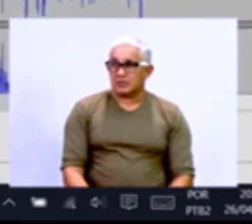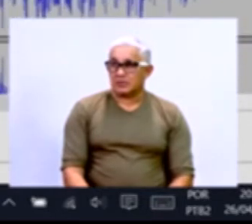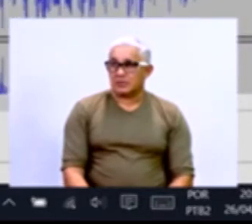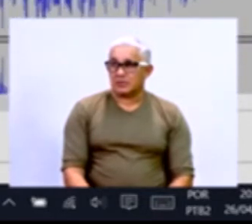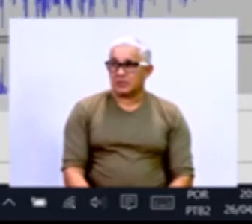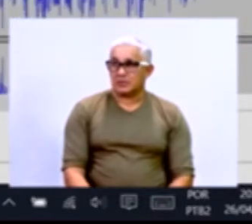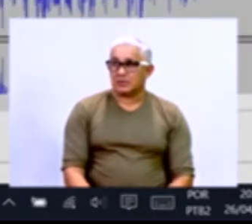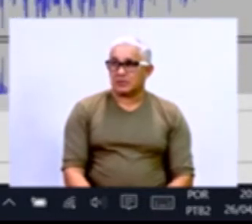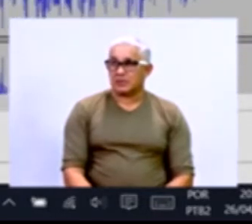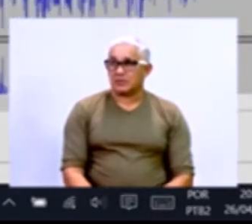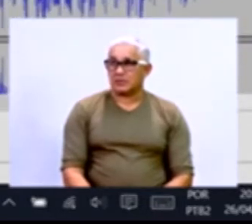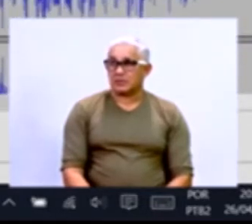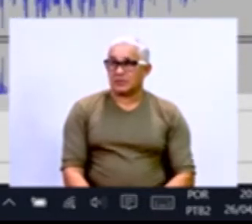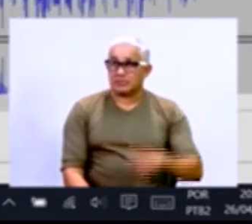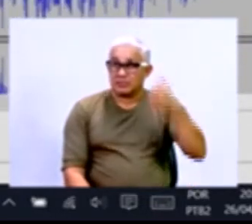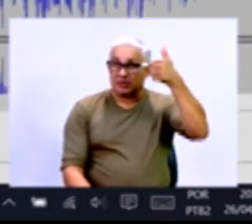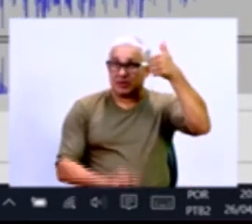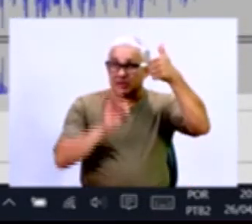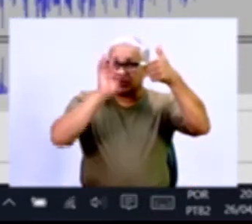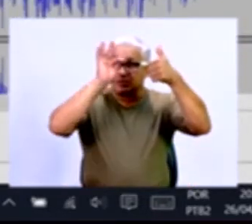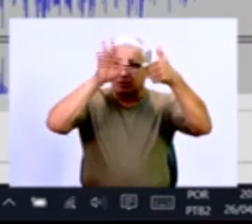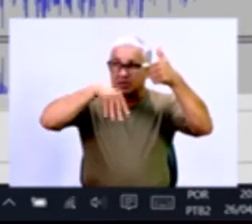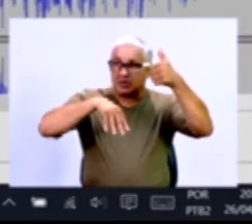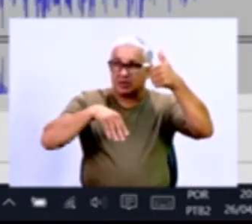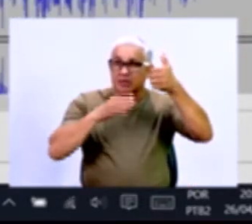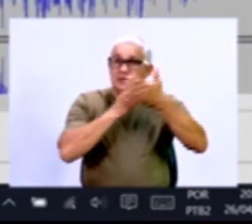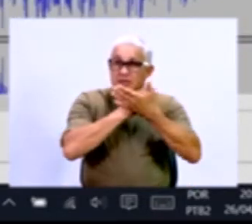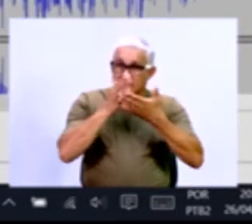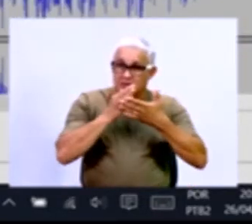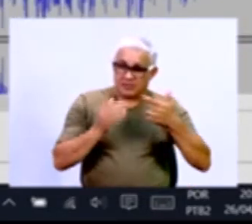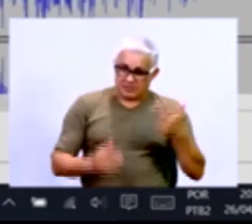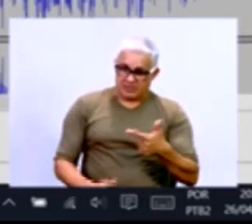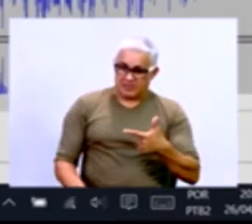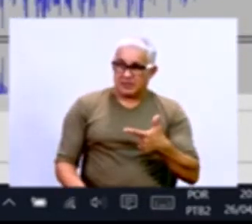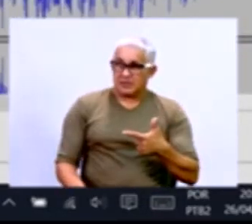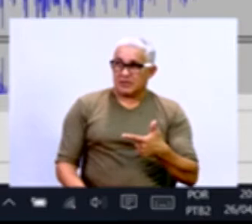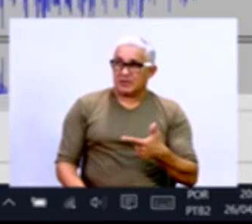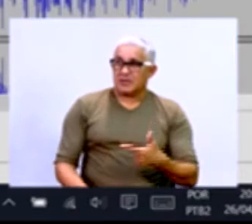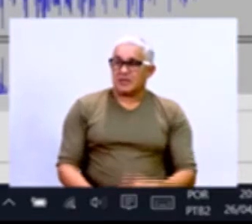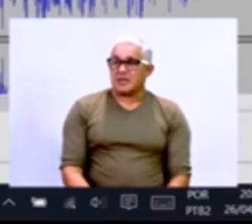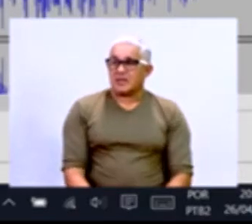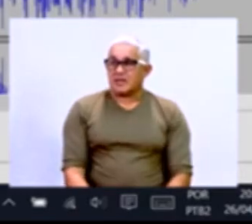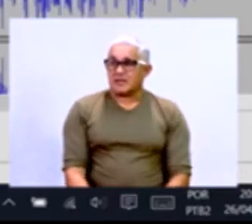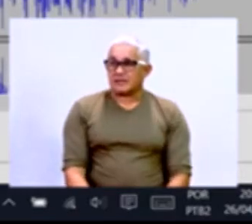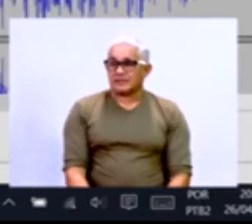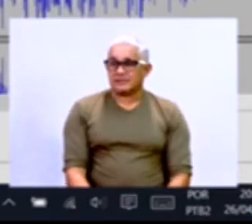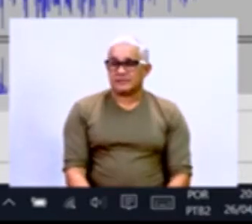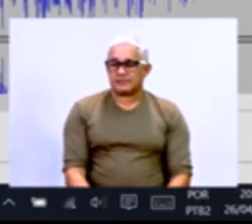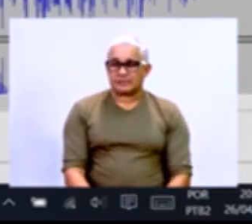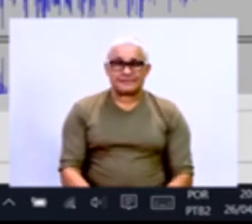Na hora que estiver acabando a música da primeira faixa, ele vai começar a tocar essa da terceira faixa.